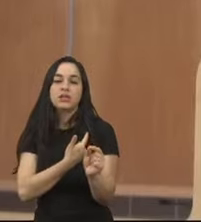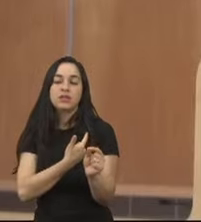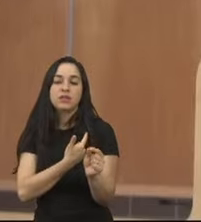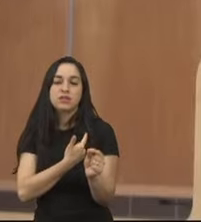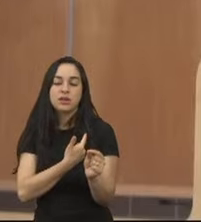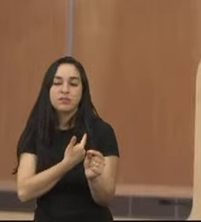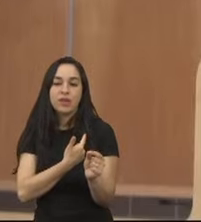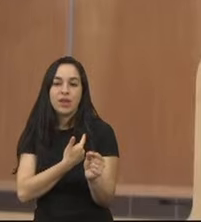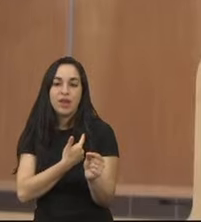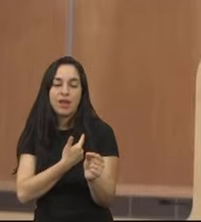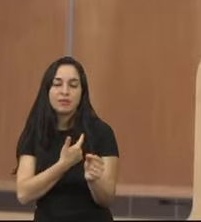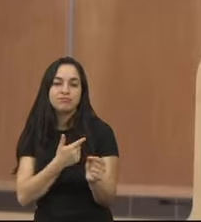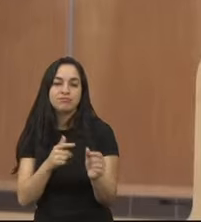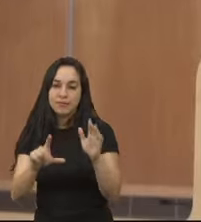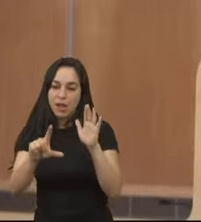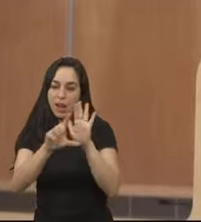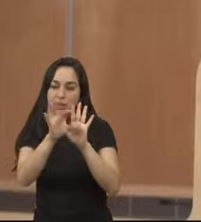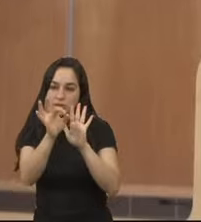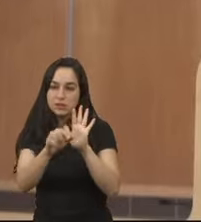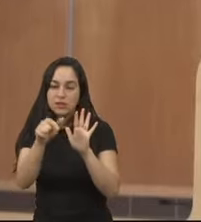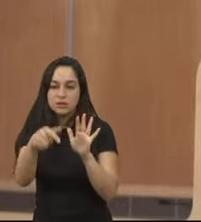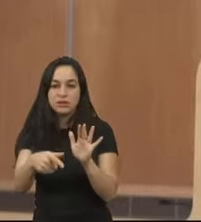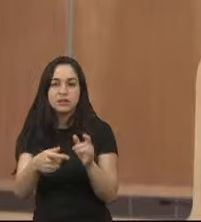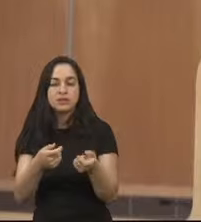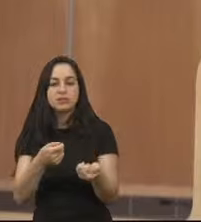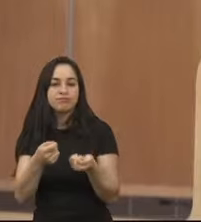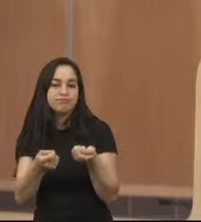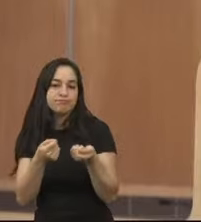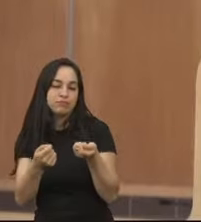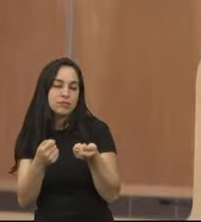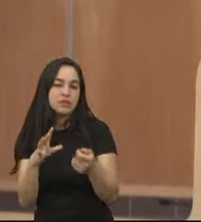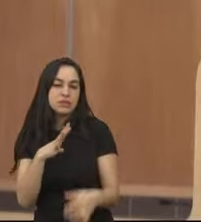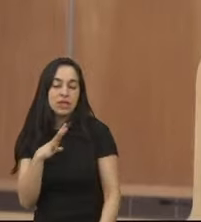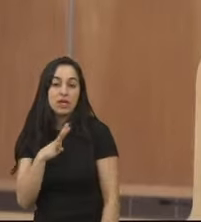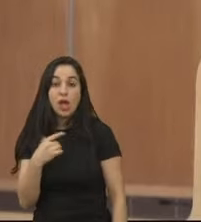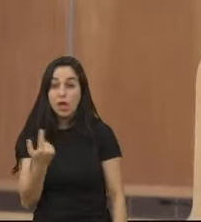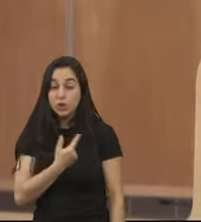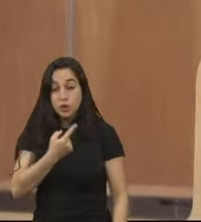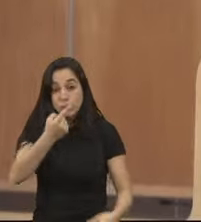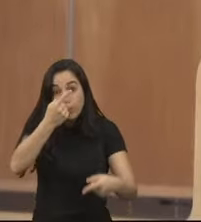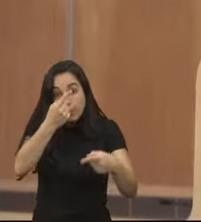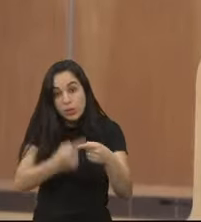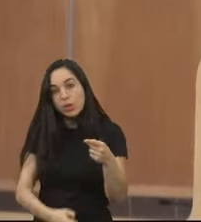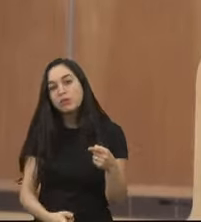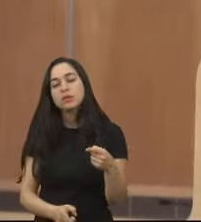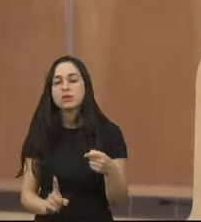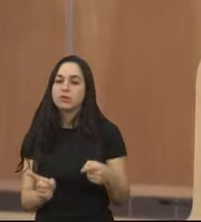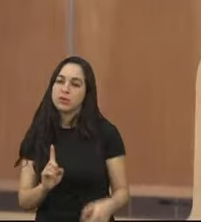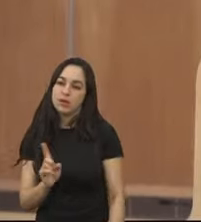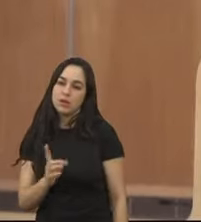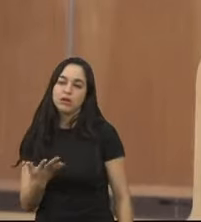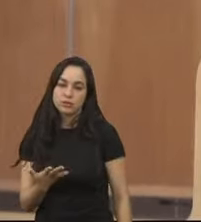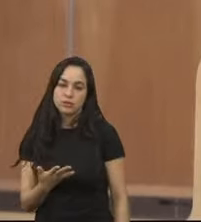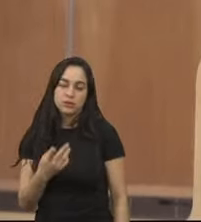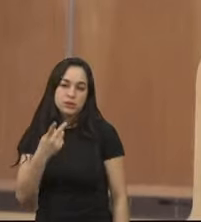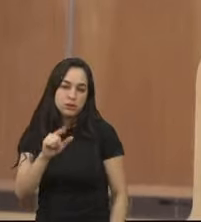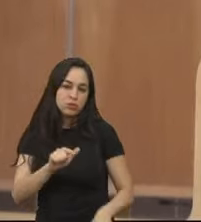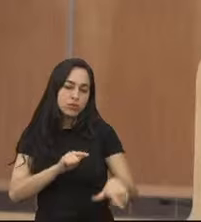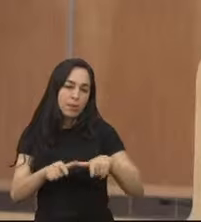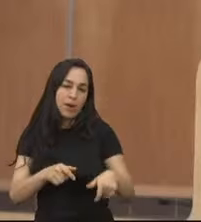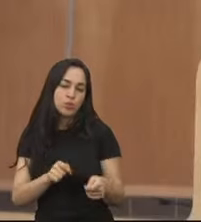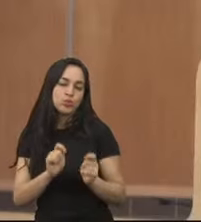essa questão na cidade. E dizer bem claro aqui, pessoal, que a questão aqui não é proibição de você fazer o serviço de